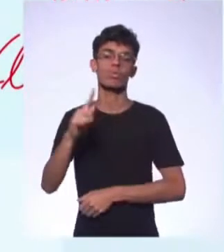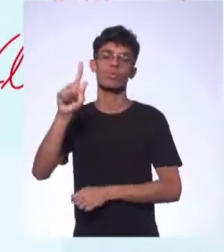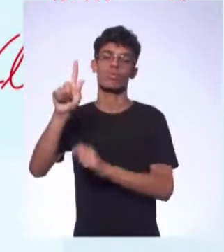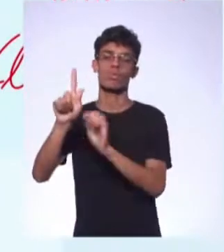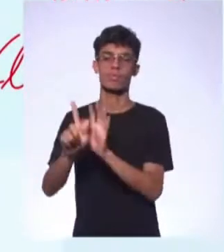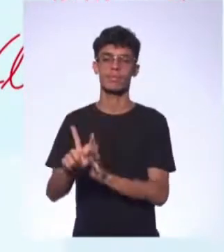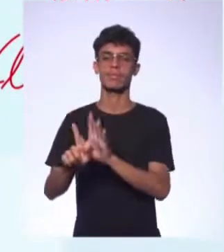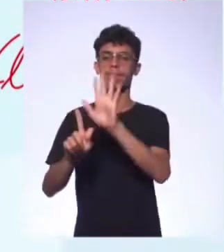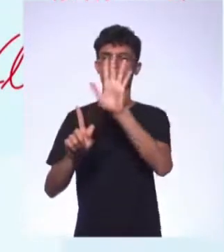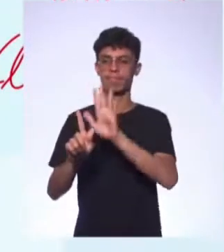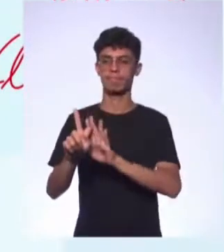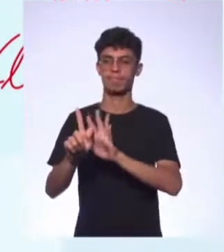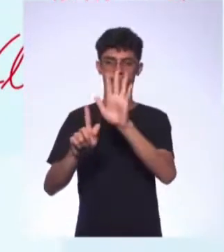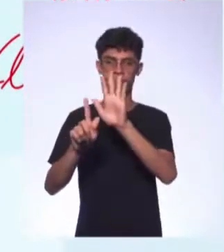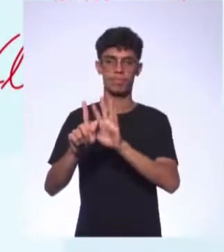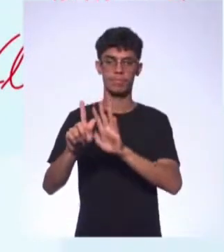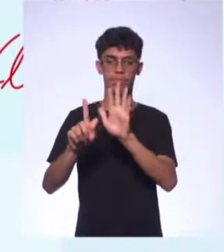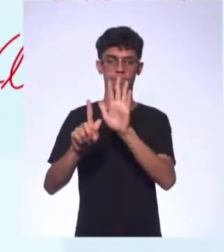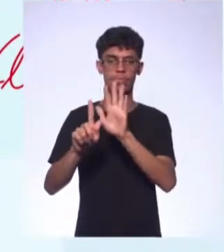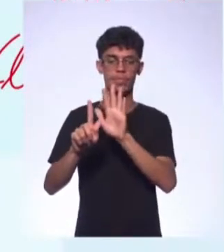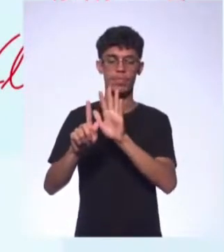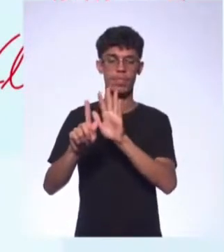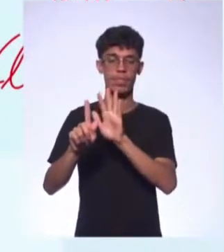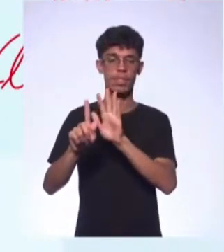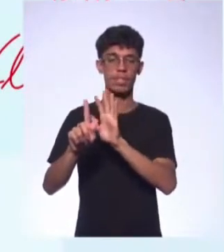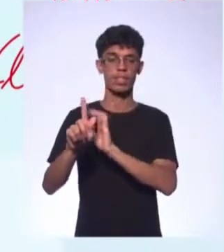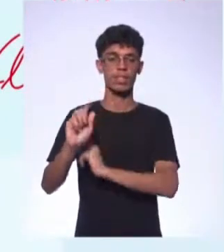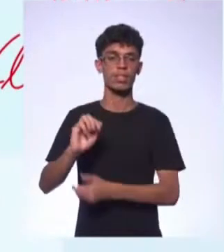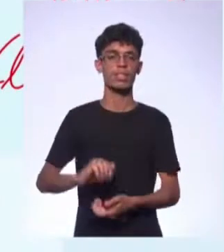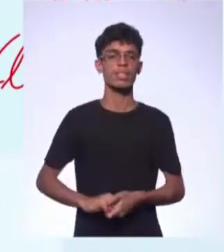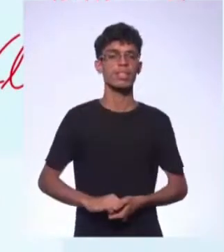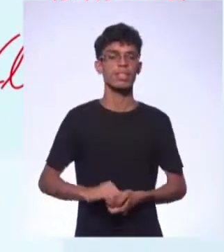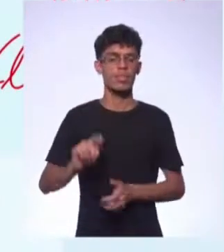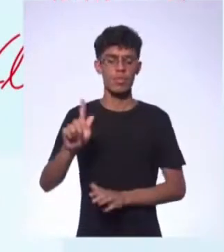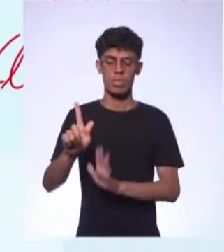certo? E esses gases, ela vai